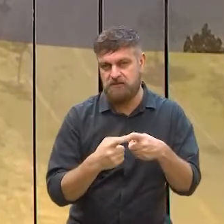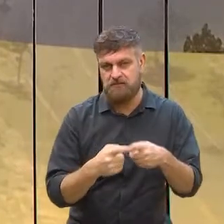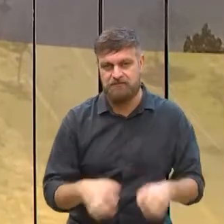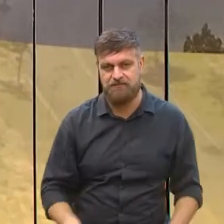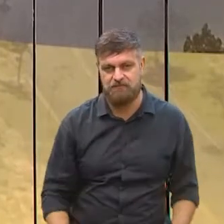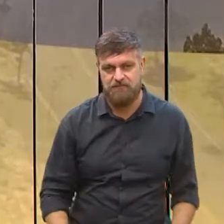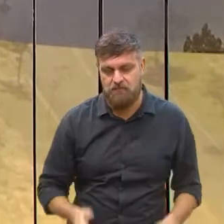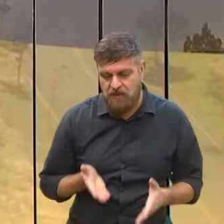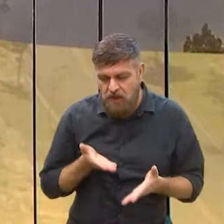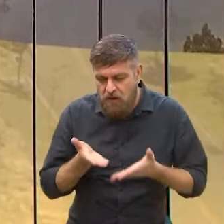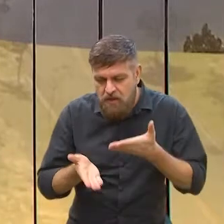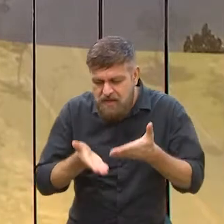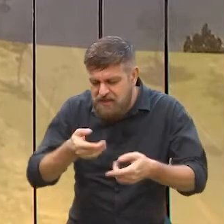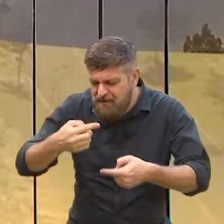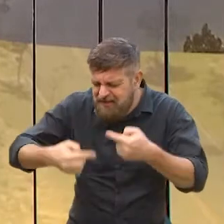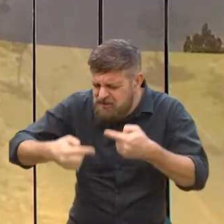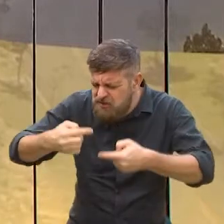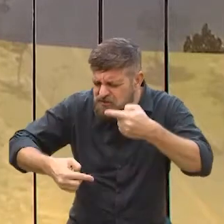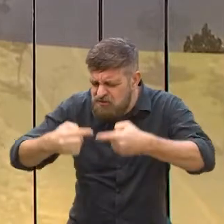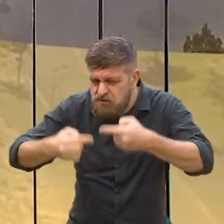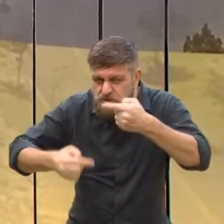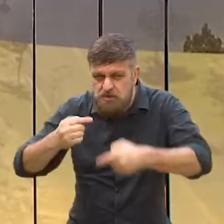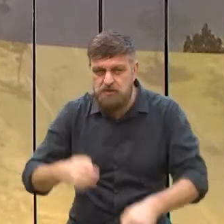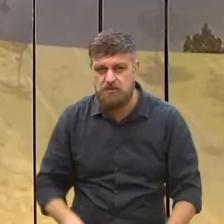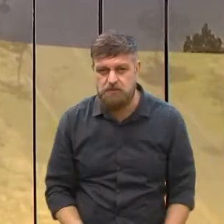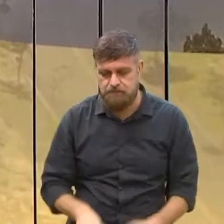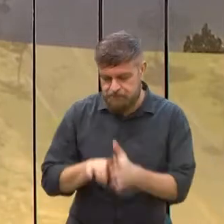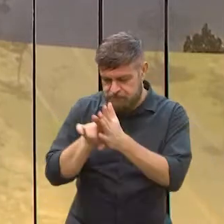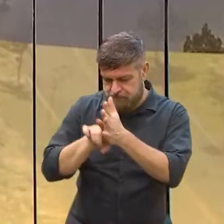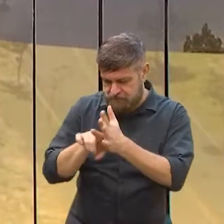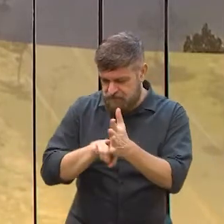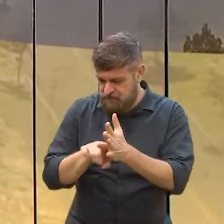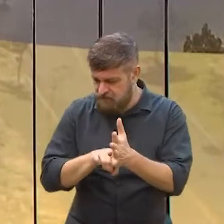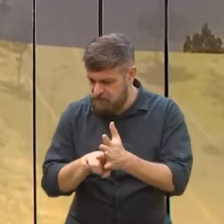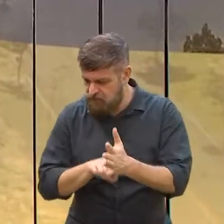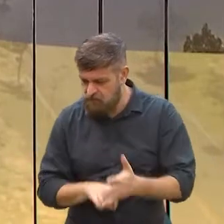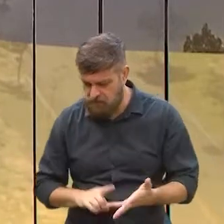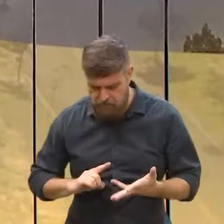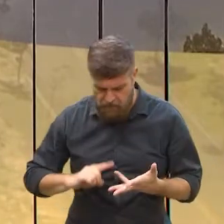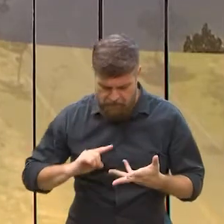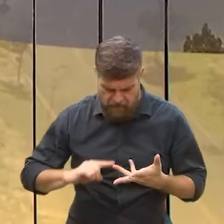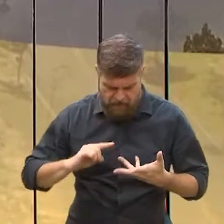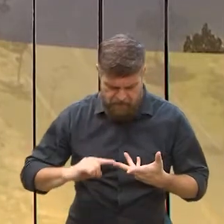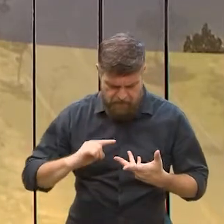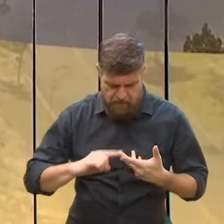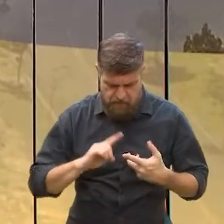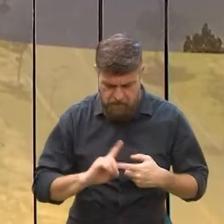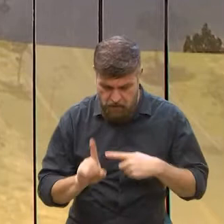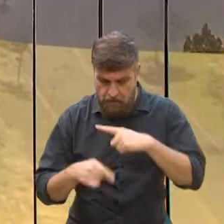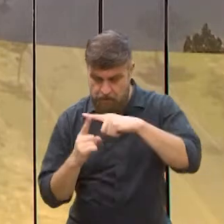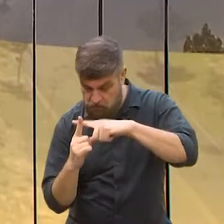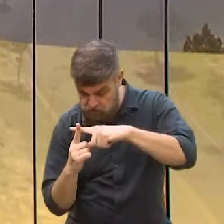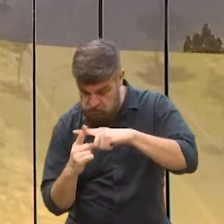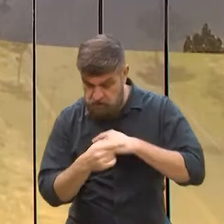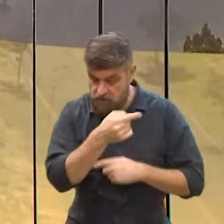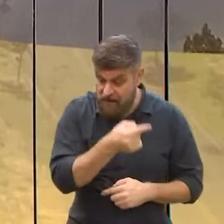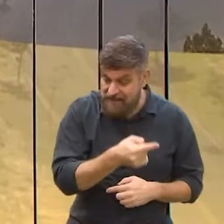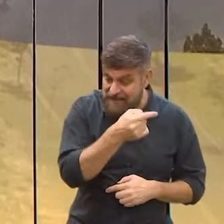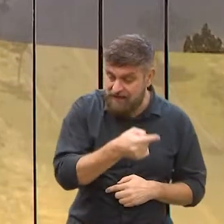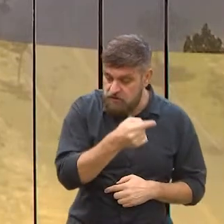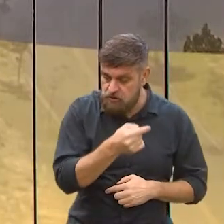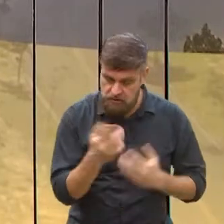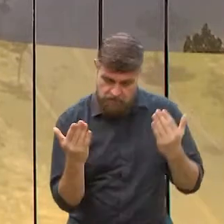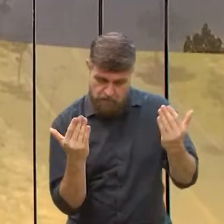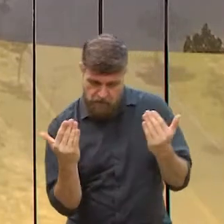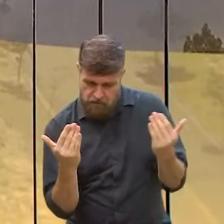o tratamento é muito discutido, ele é visto em todos os aspectos positivos e negativos,